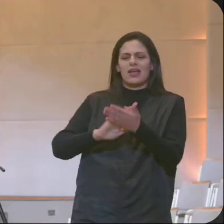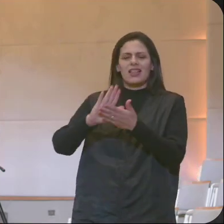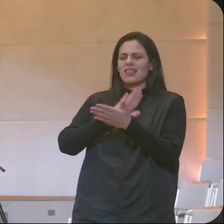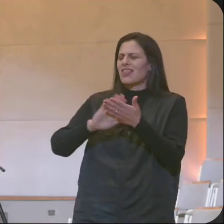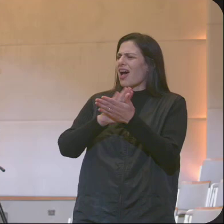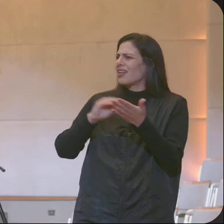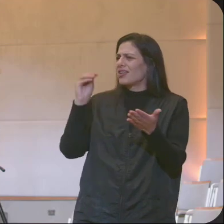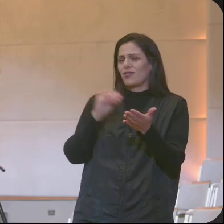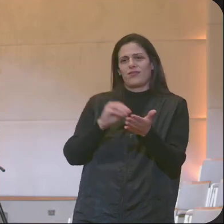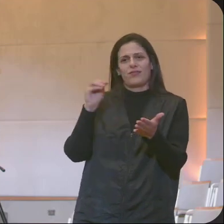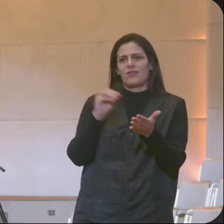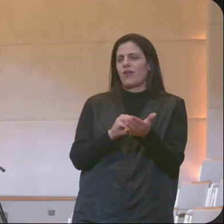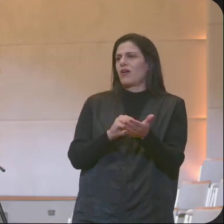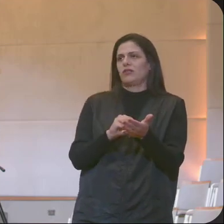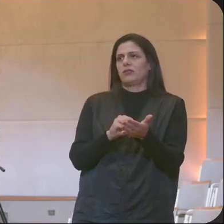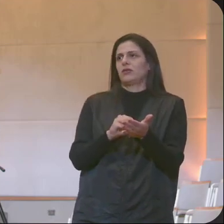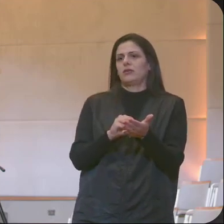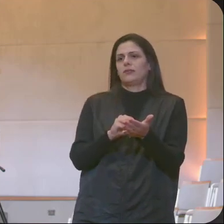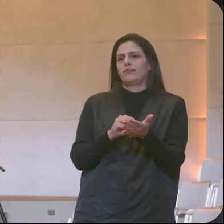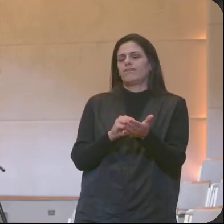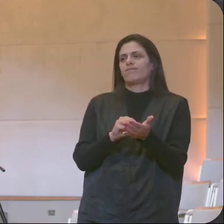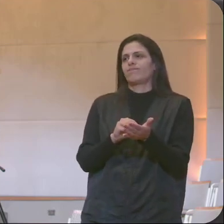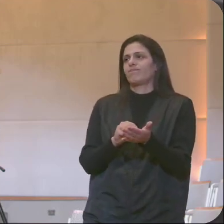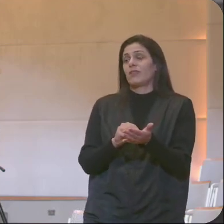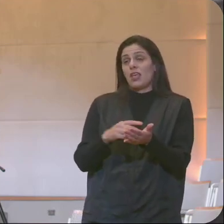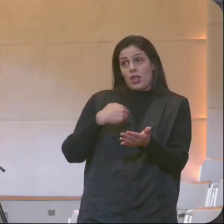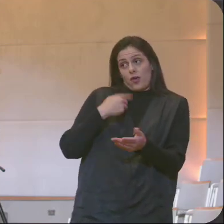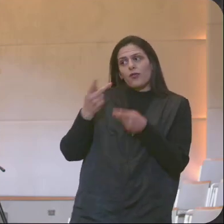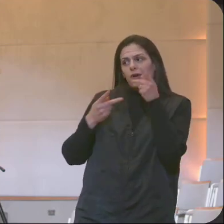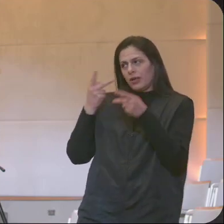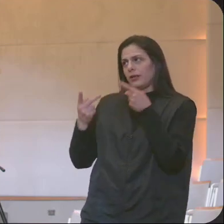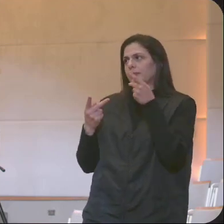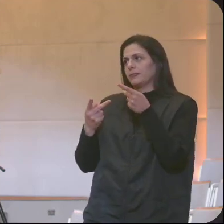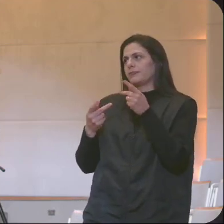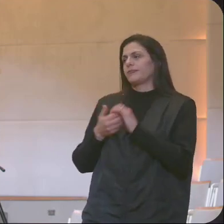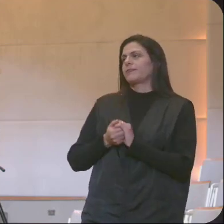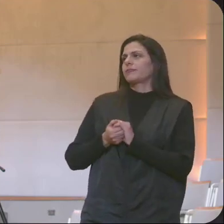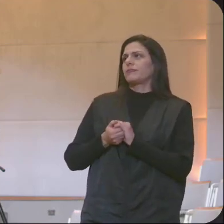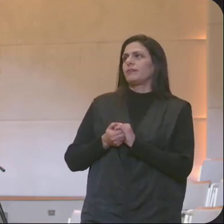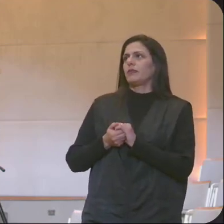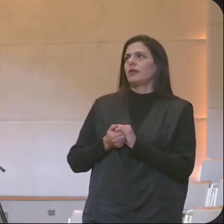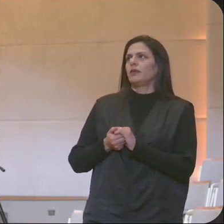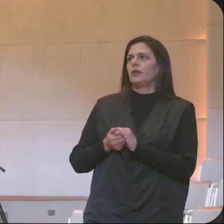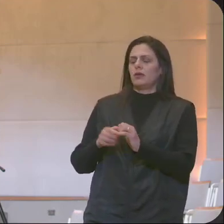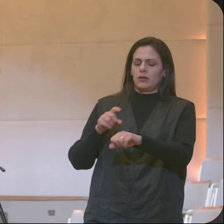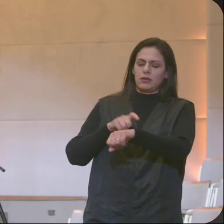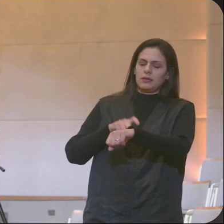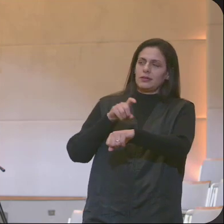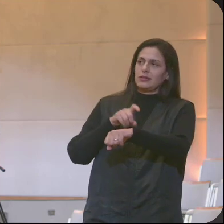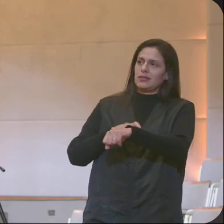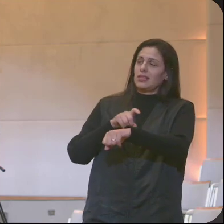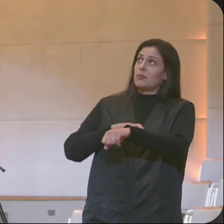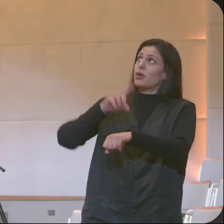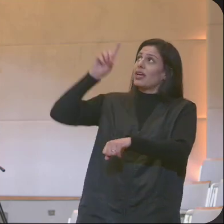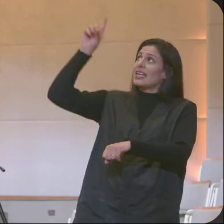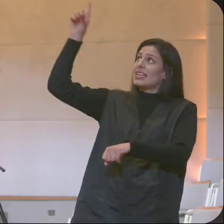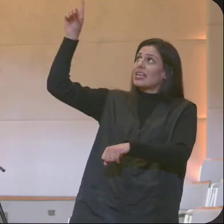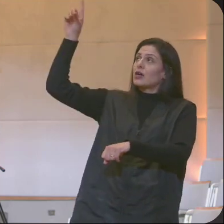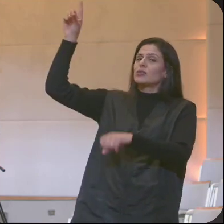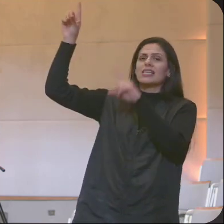esse texto. Eu falei o seguinte para ela, eu falei: quando Deus, ele se torna o seu